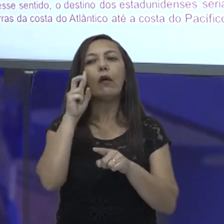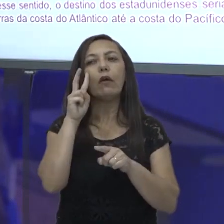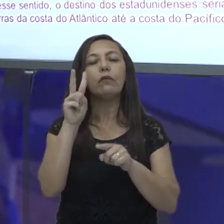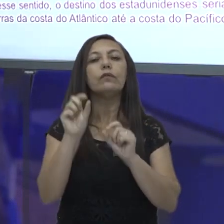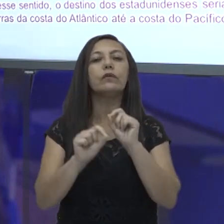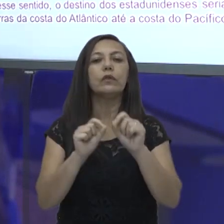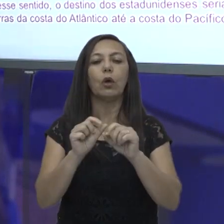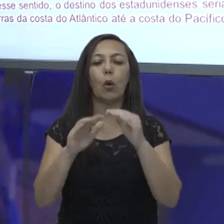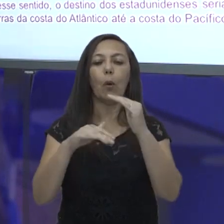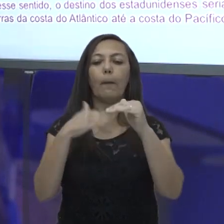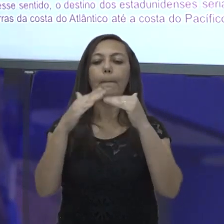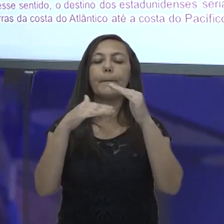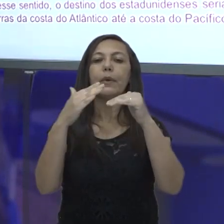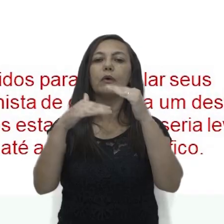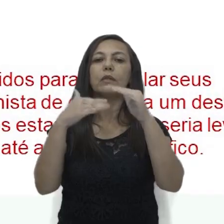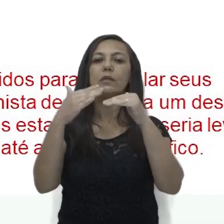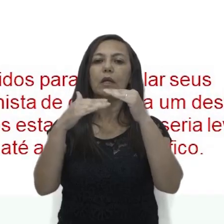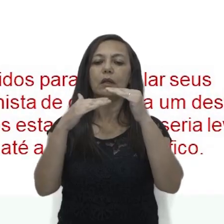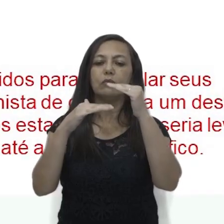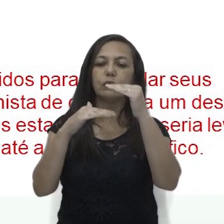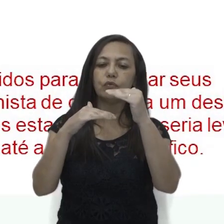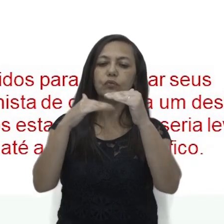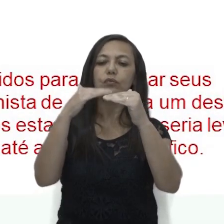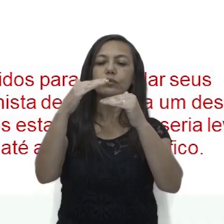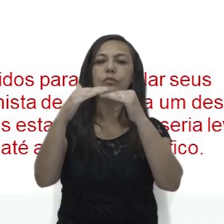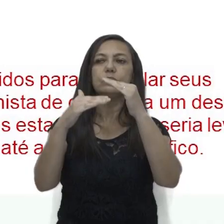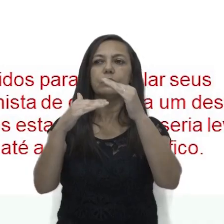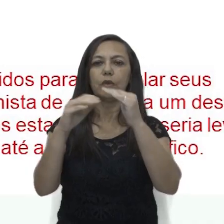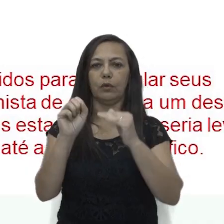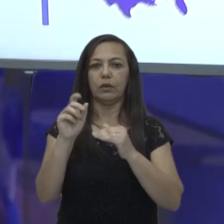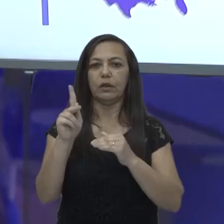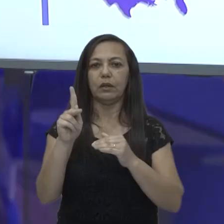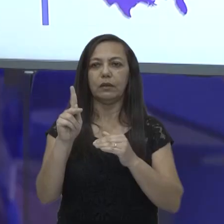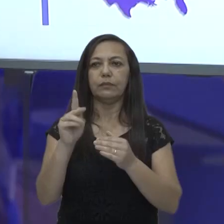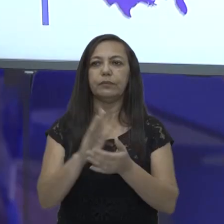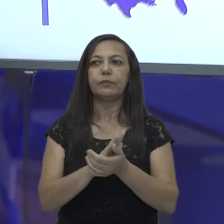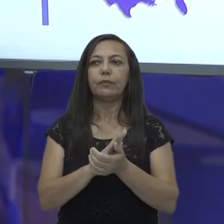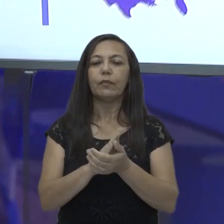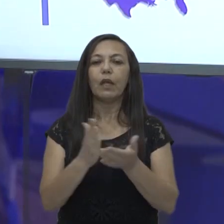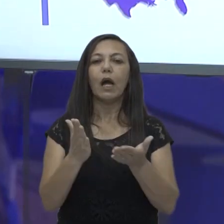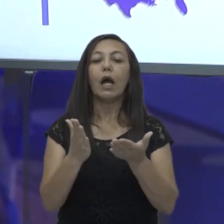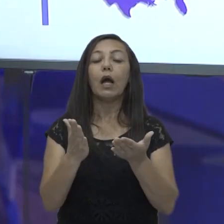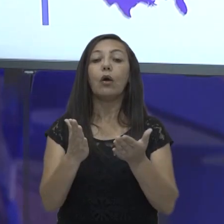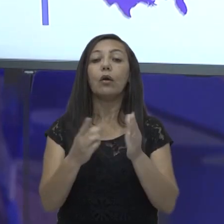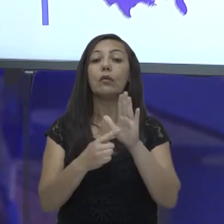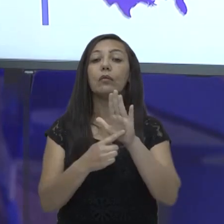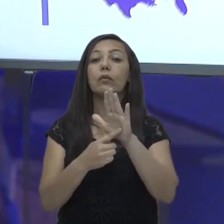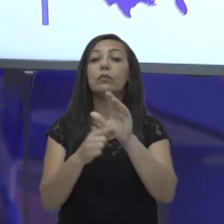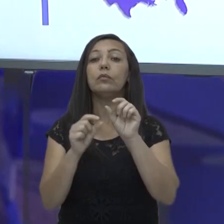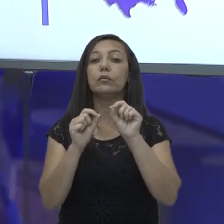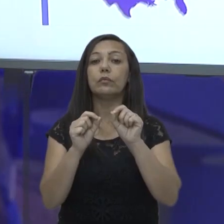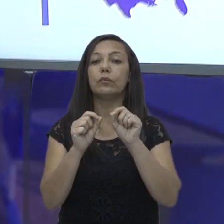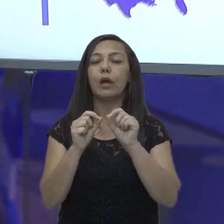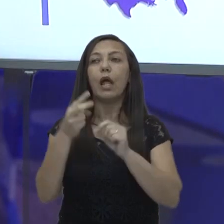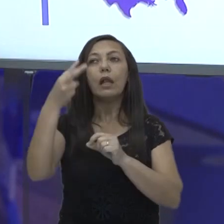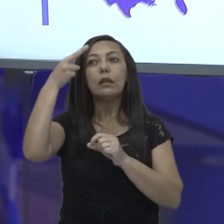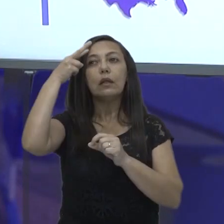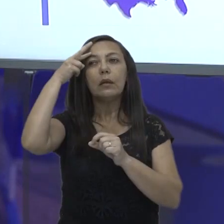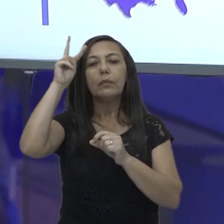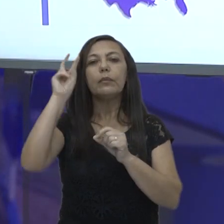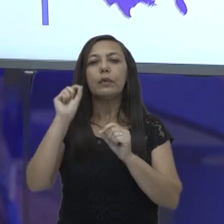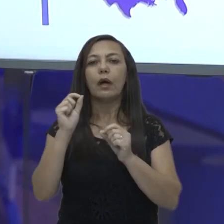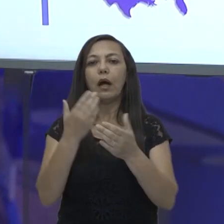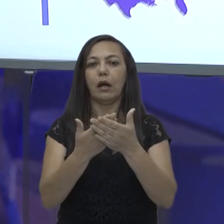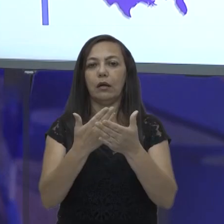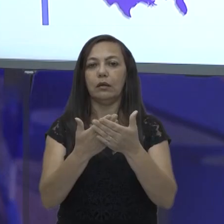esse processo foi se dando aos poucos, beleza assim? Voltando só um pouquinho aqui, vamos fazer uma revisão da nossa